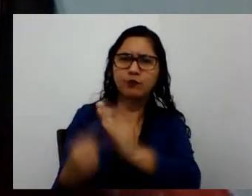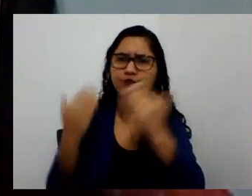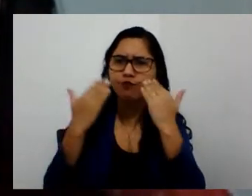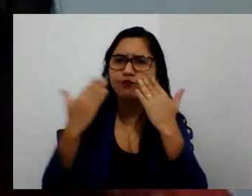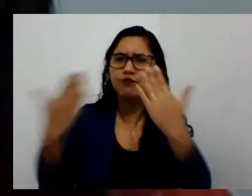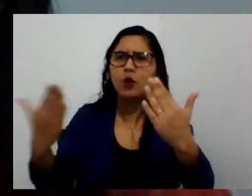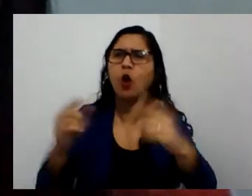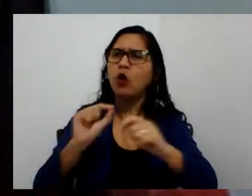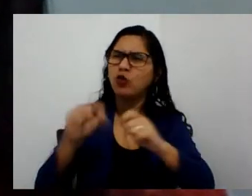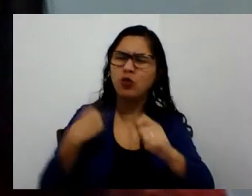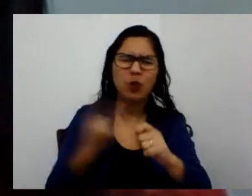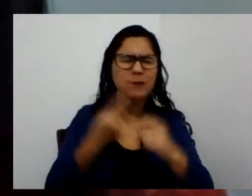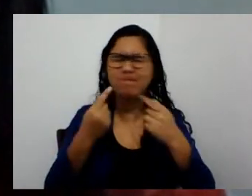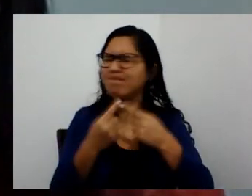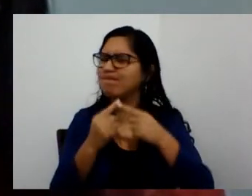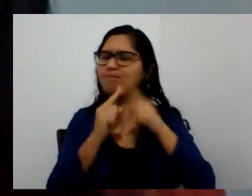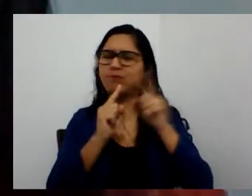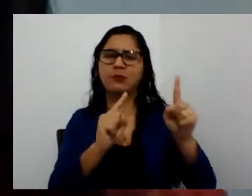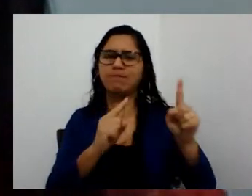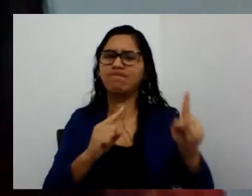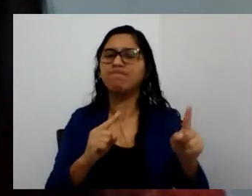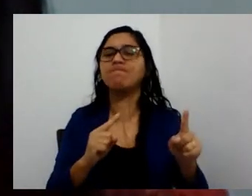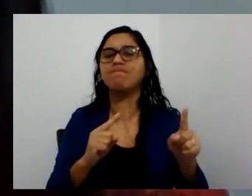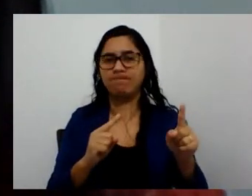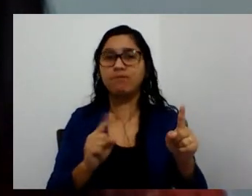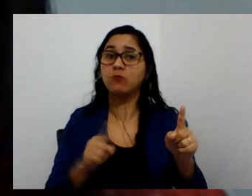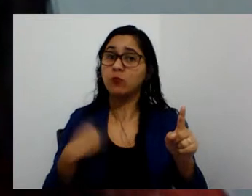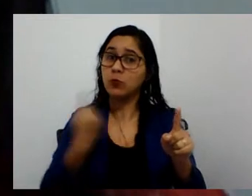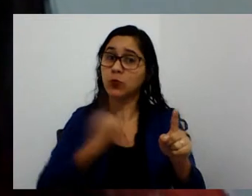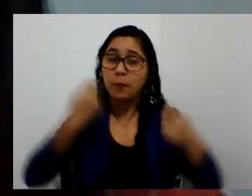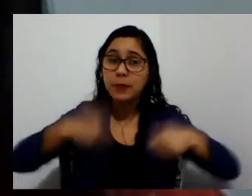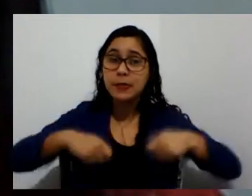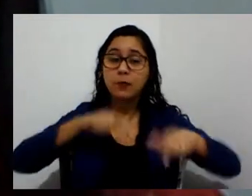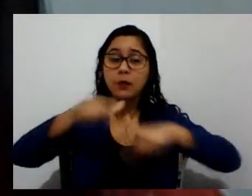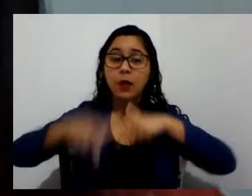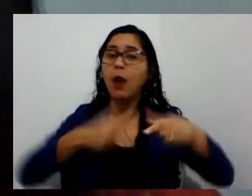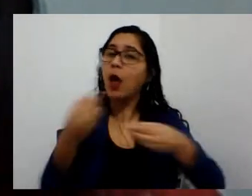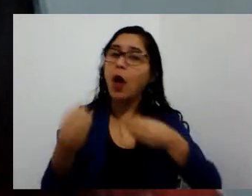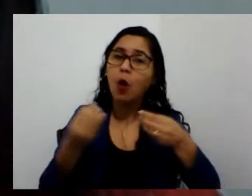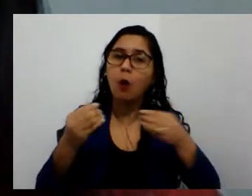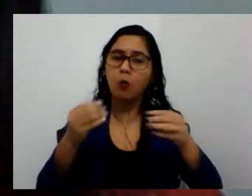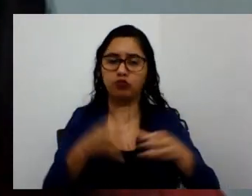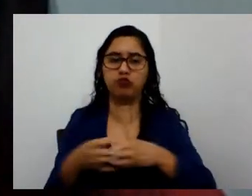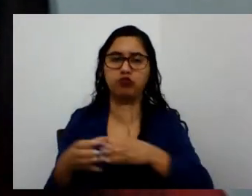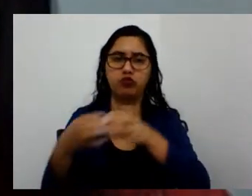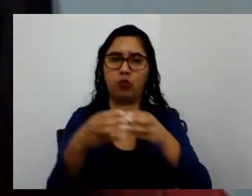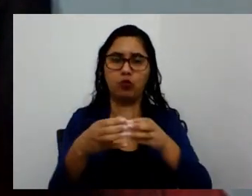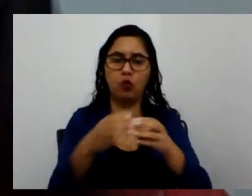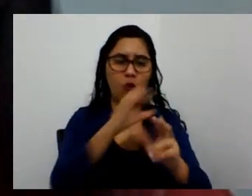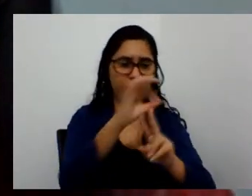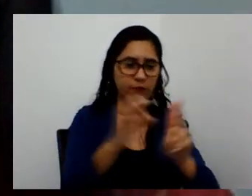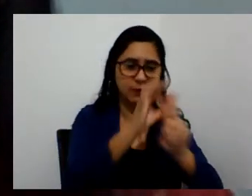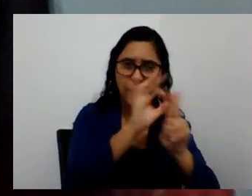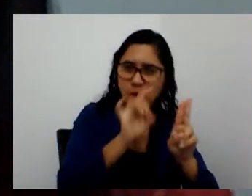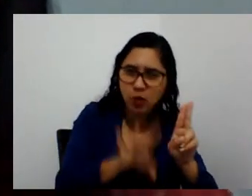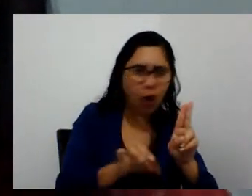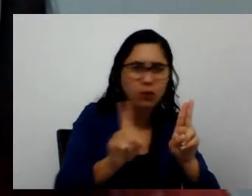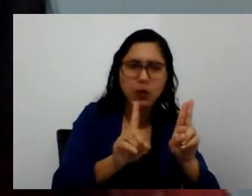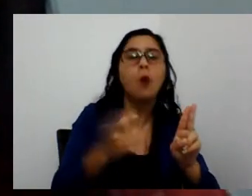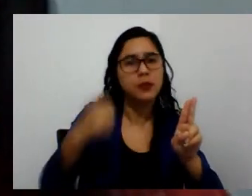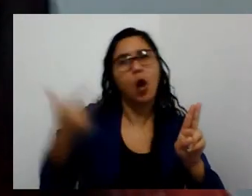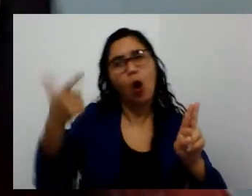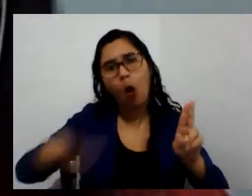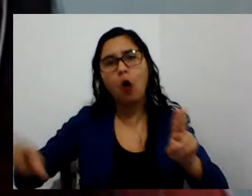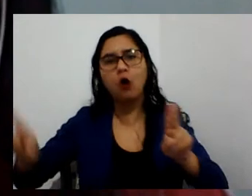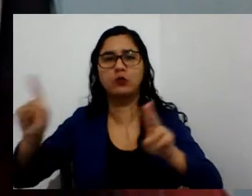nossa indignação. Então, nós temos que trabalhar de forma conjunta, né, não só o UFSCar, mas outros